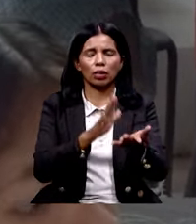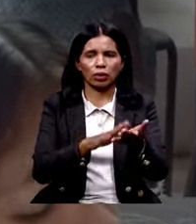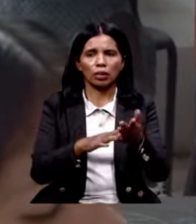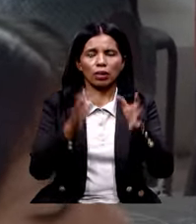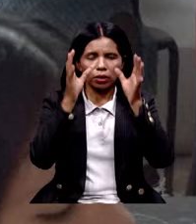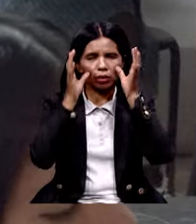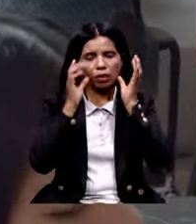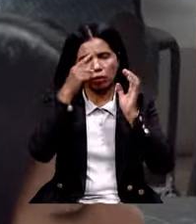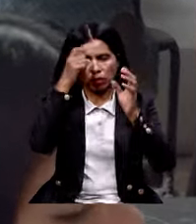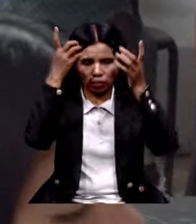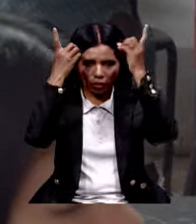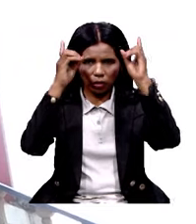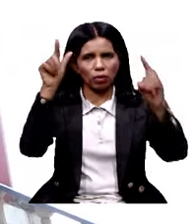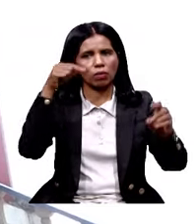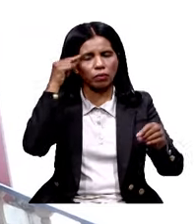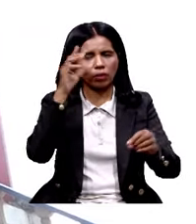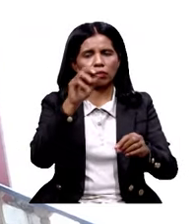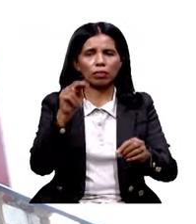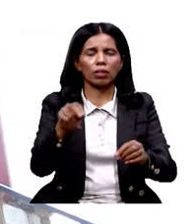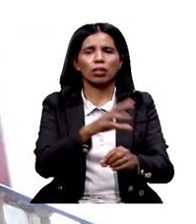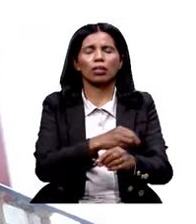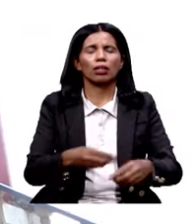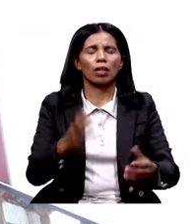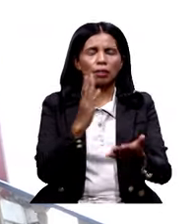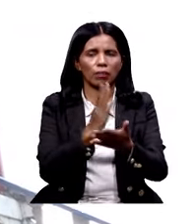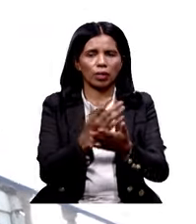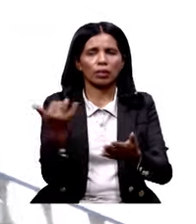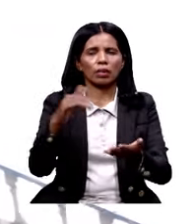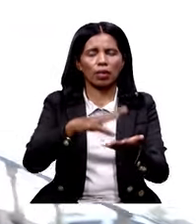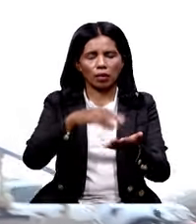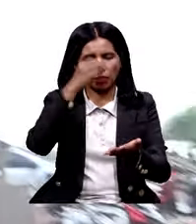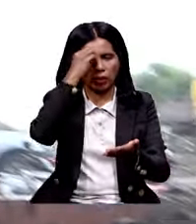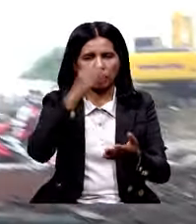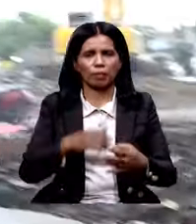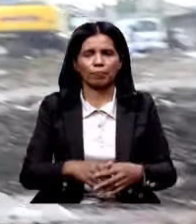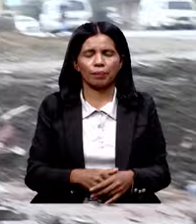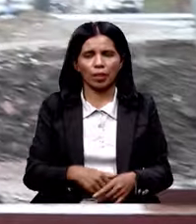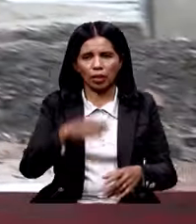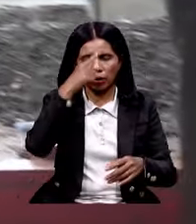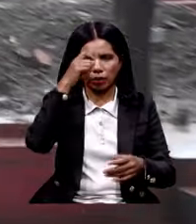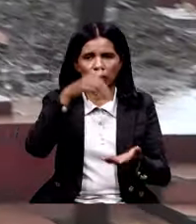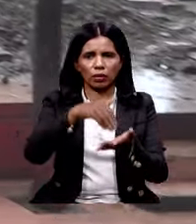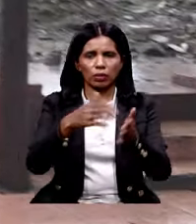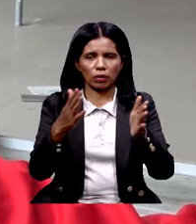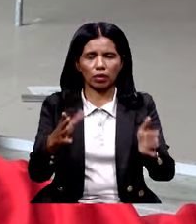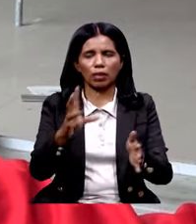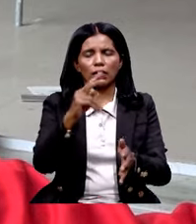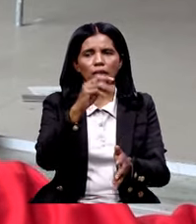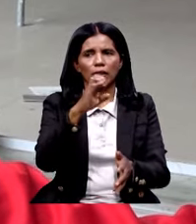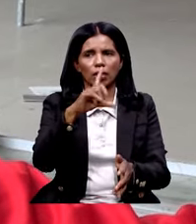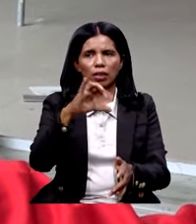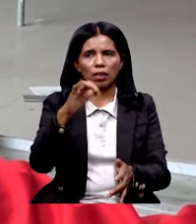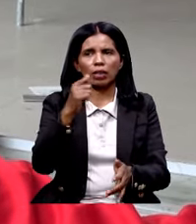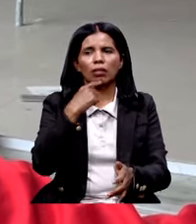triste, também decisão governo Nian, né? Perturba Sira no processo de aprendizagem. Também, né? Estudante Nélia Santíssima